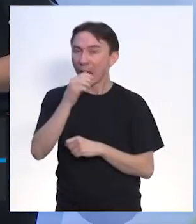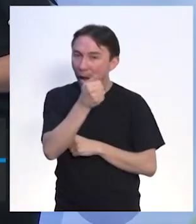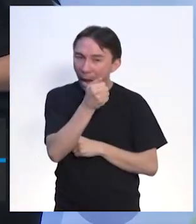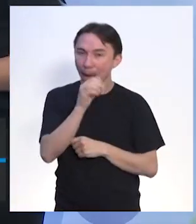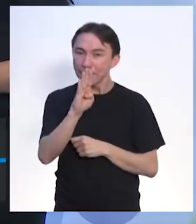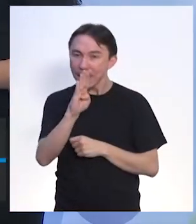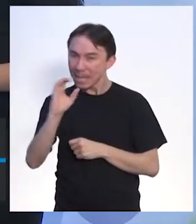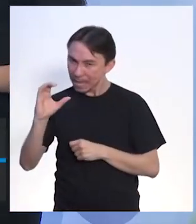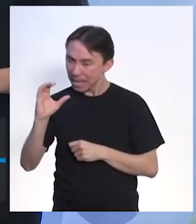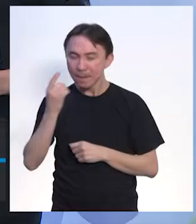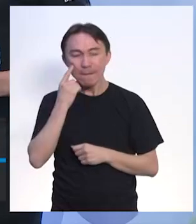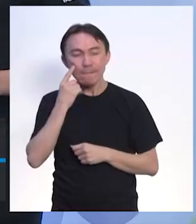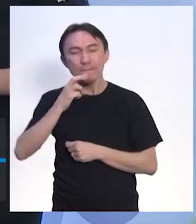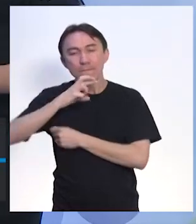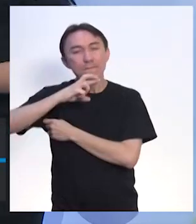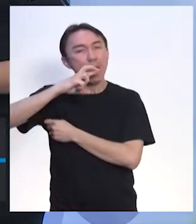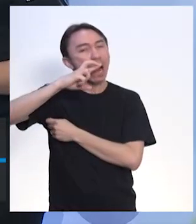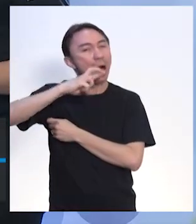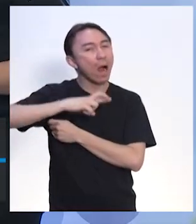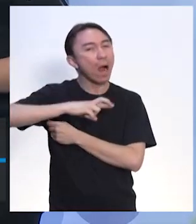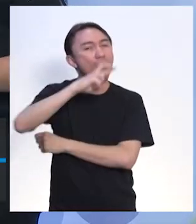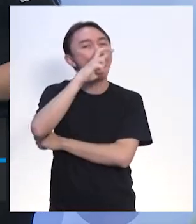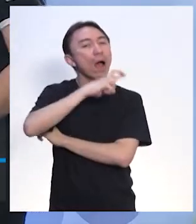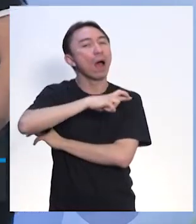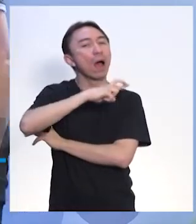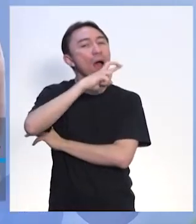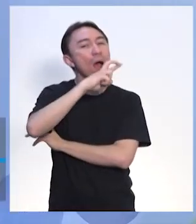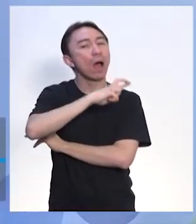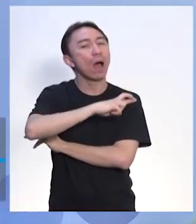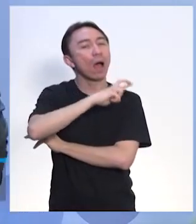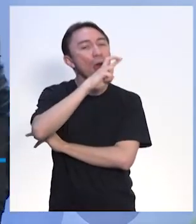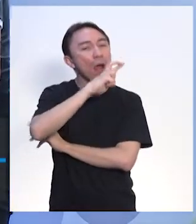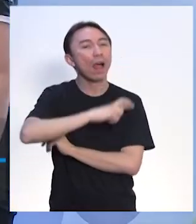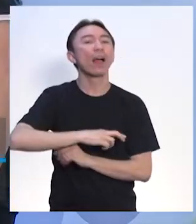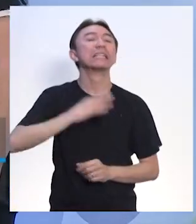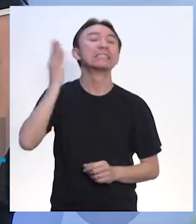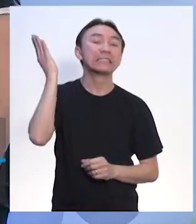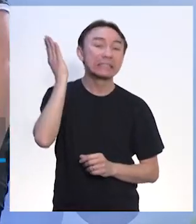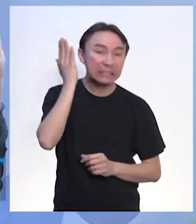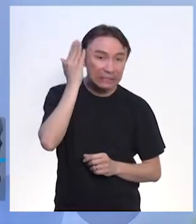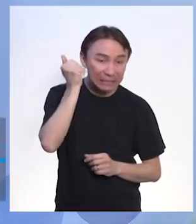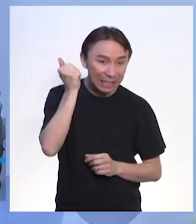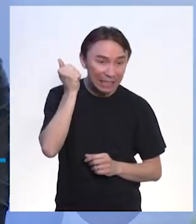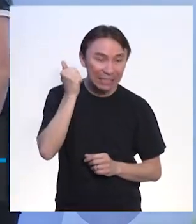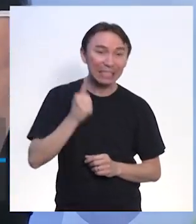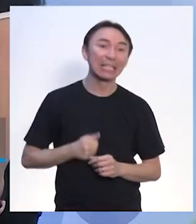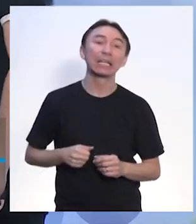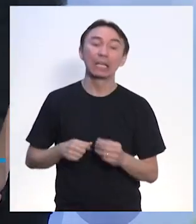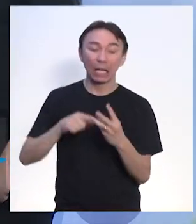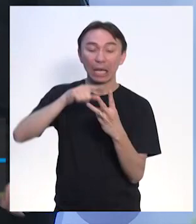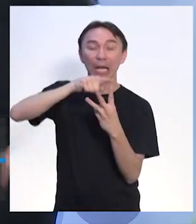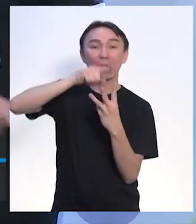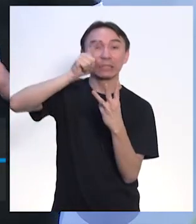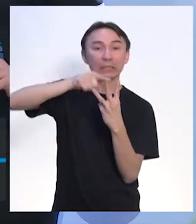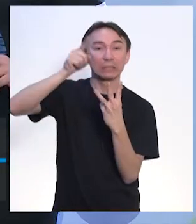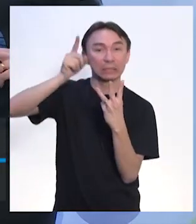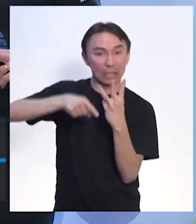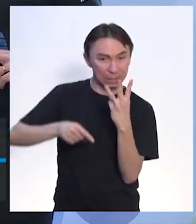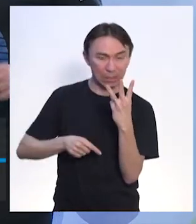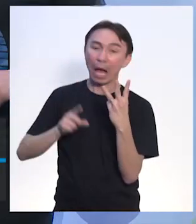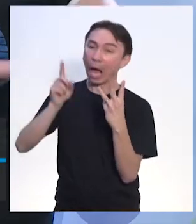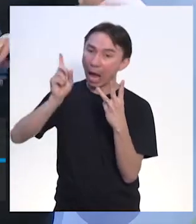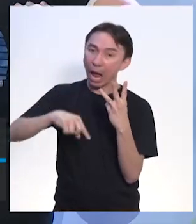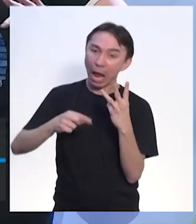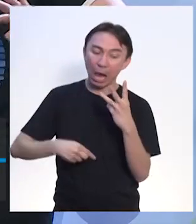C. Só de observar a figura, Osmar, eu sei que ambas aqui, ó, as três, desculpa, sim, são